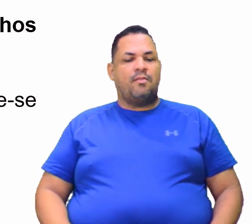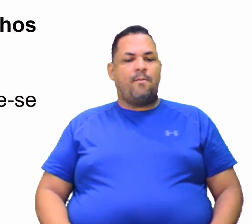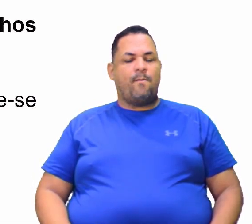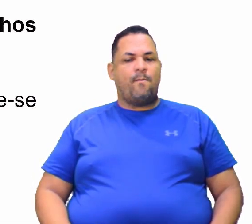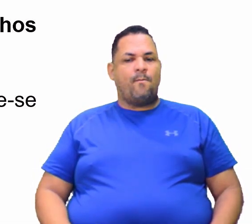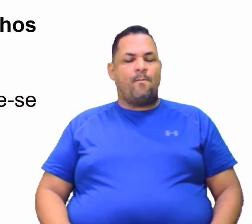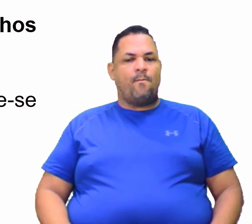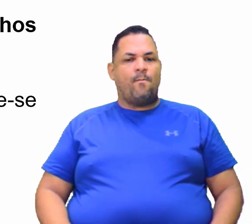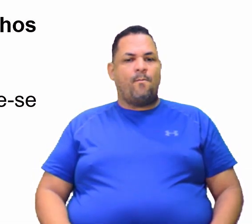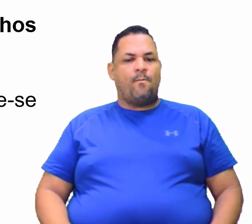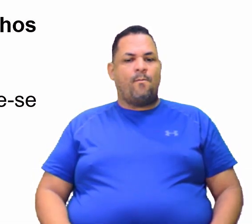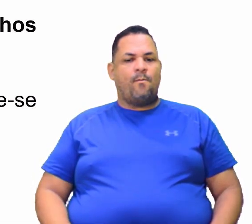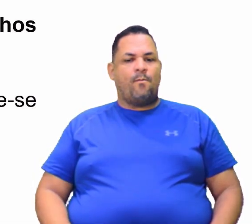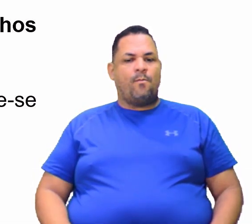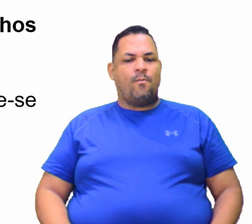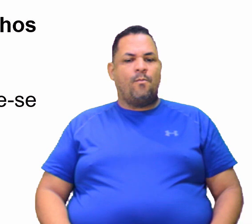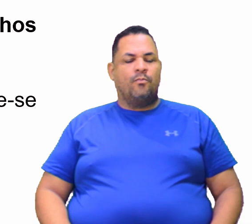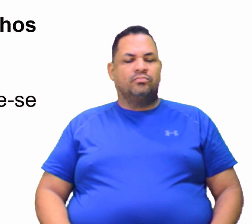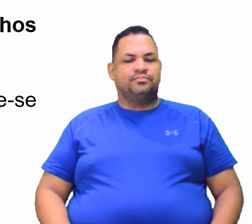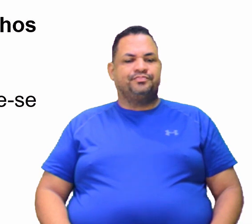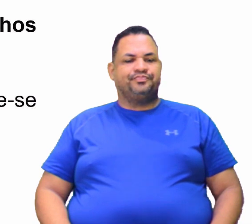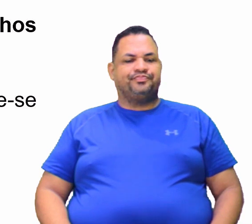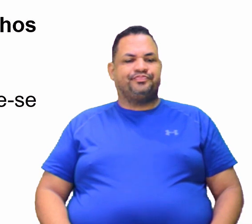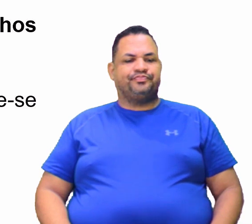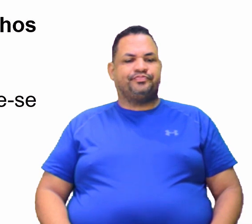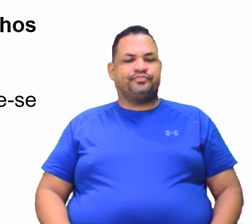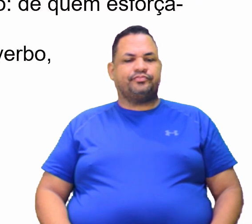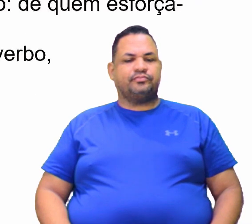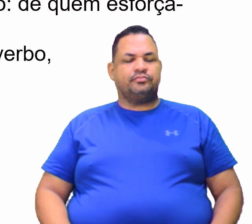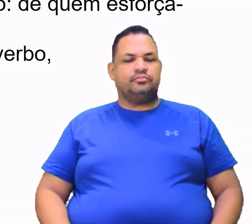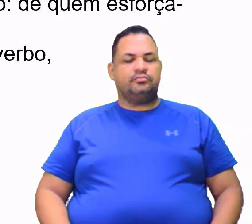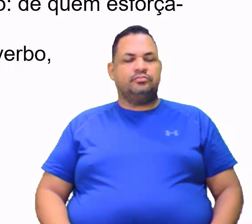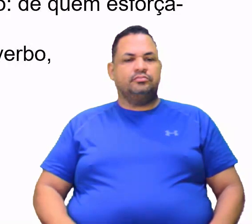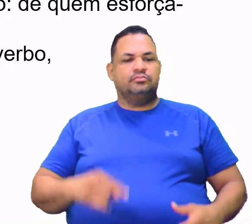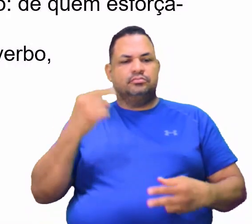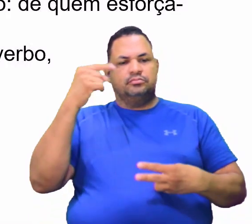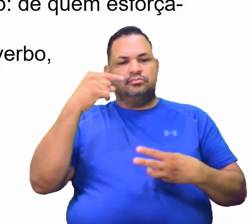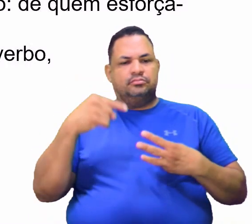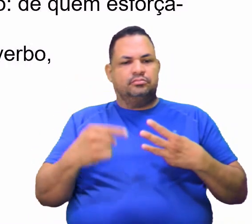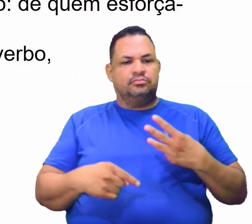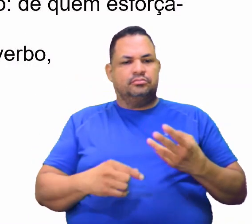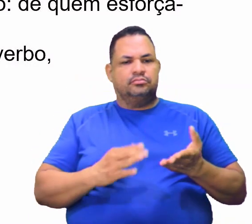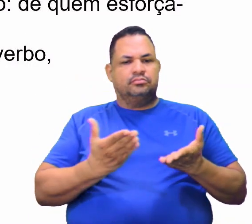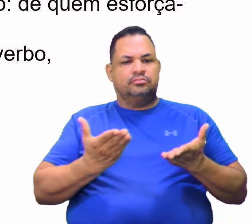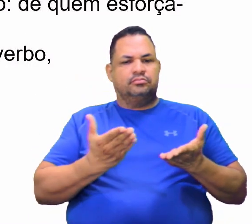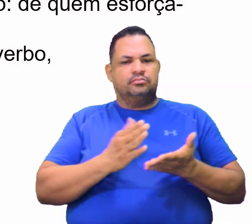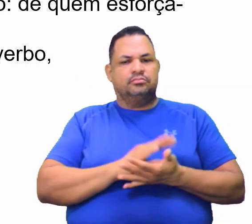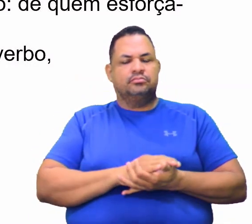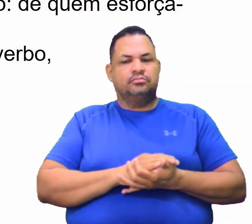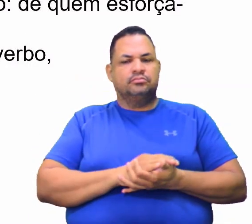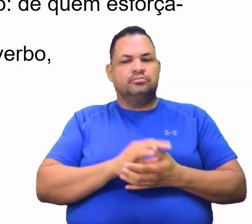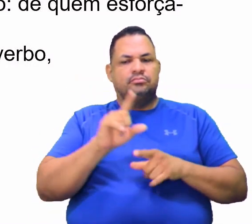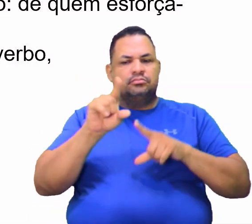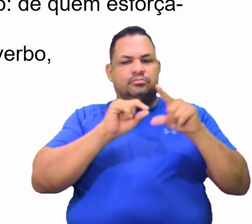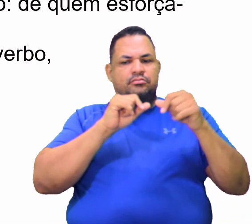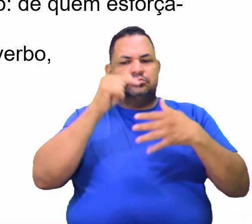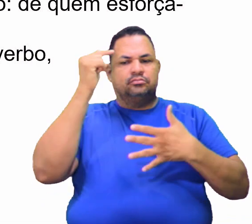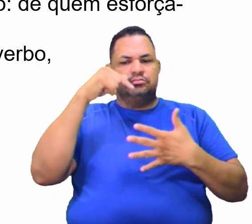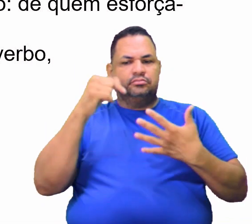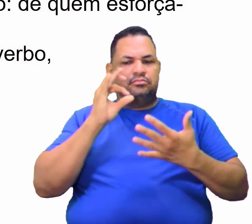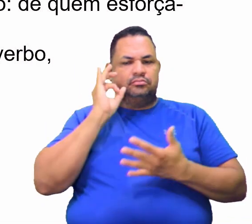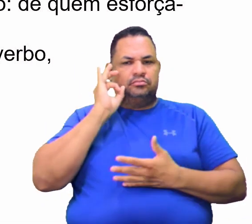transformando-se, e não se aproveite de quem se esforça. Então, qual o item, né, da alternativa que